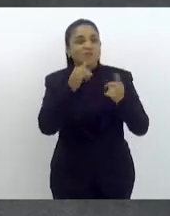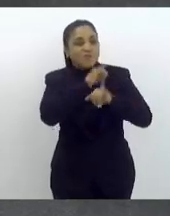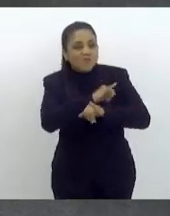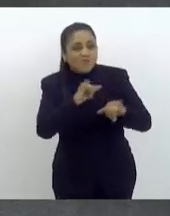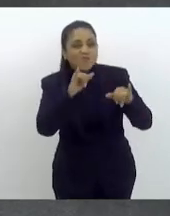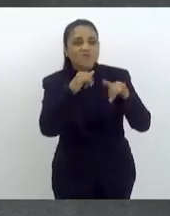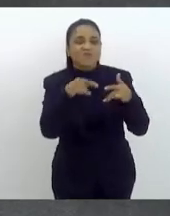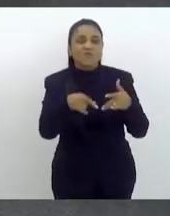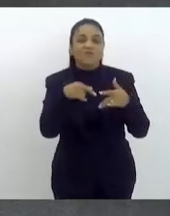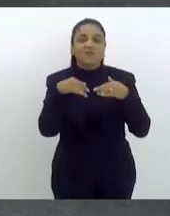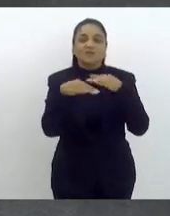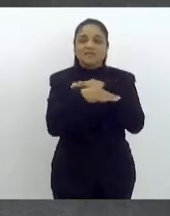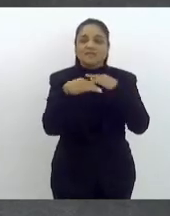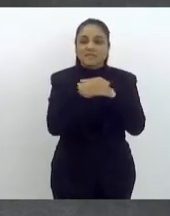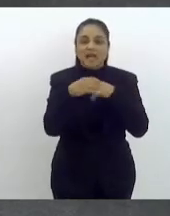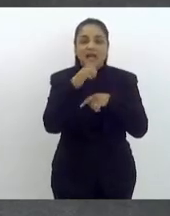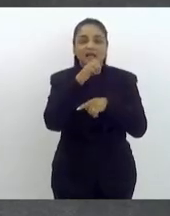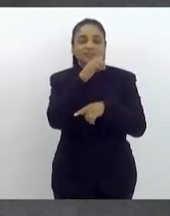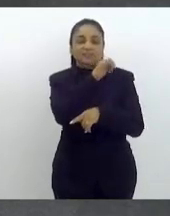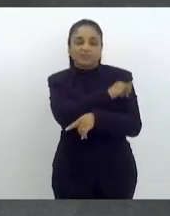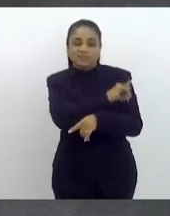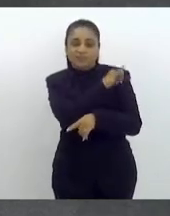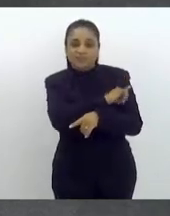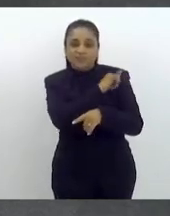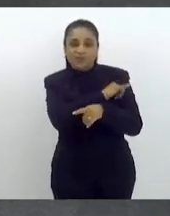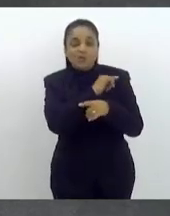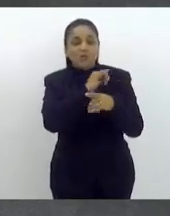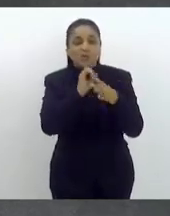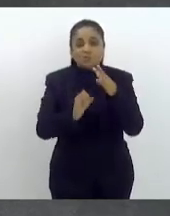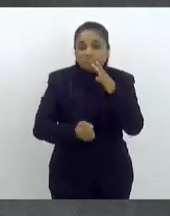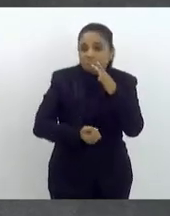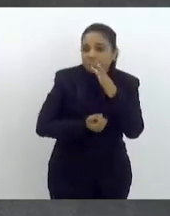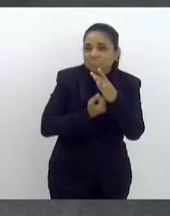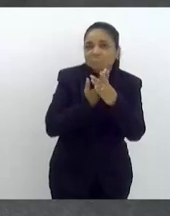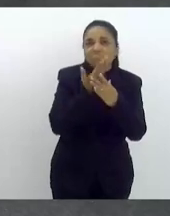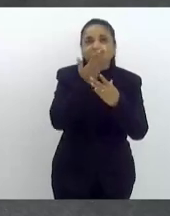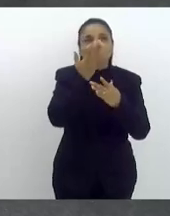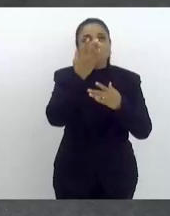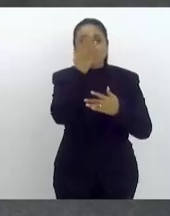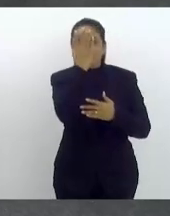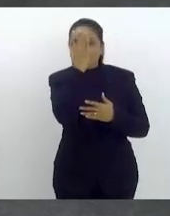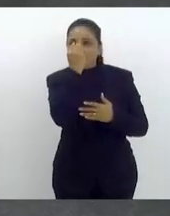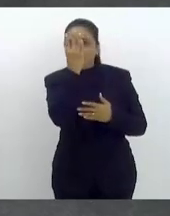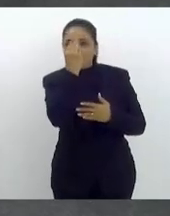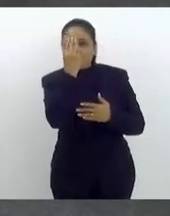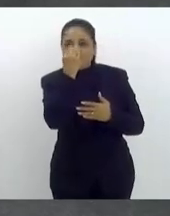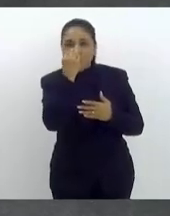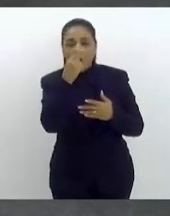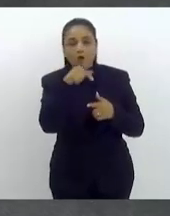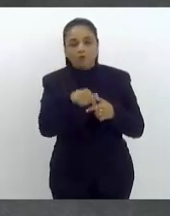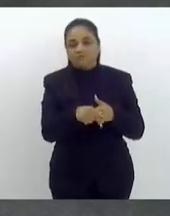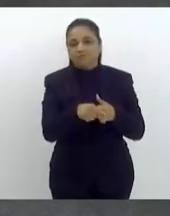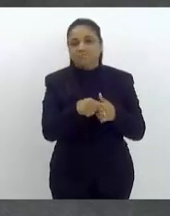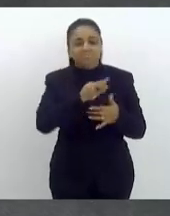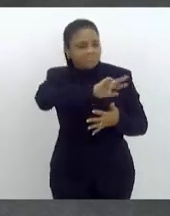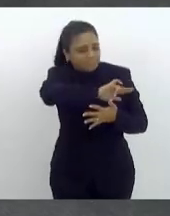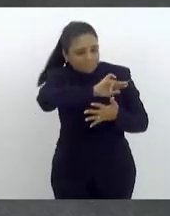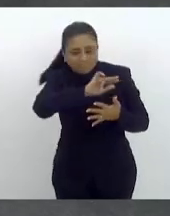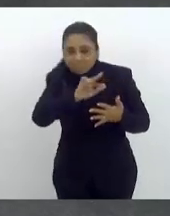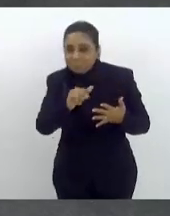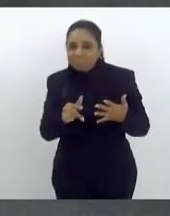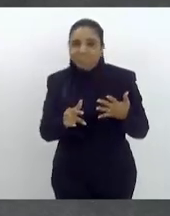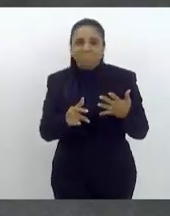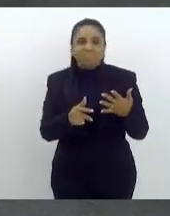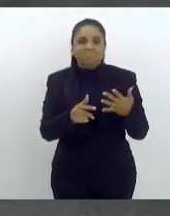é rico na produção de memória audiovisual o quão Eu acho que o Rio de Janeiro É de fato e